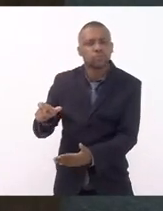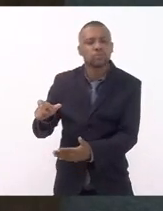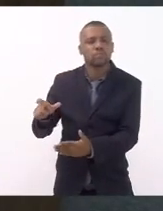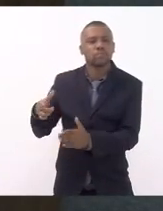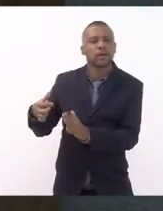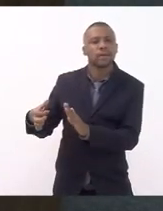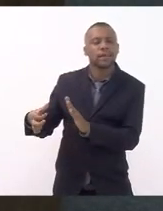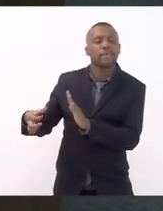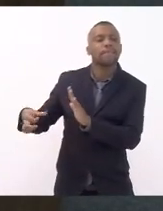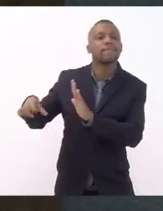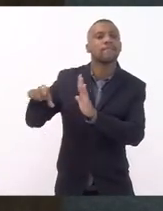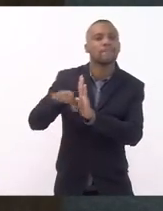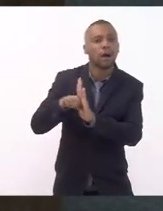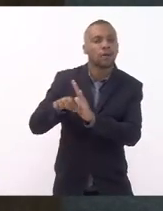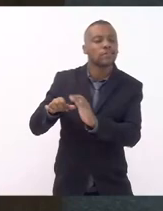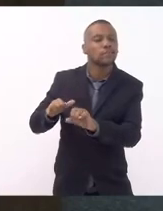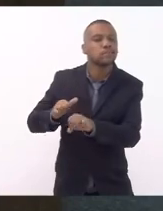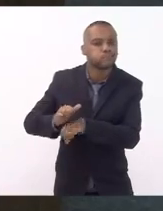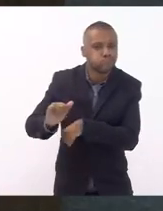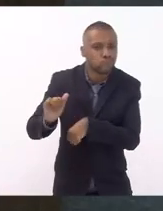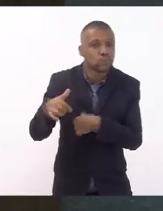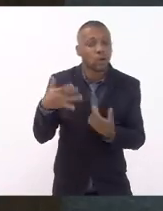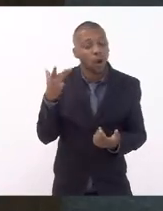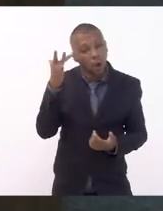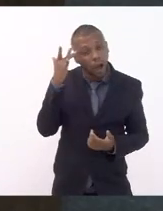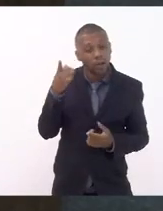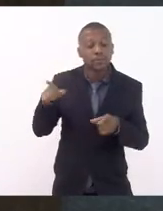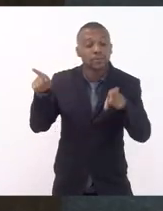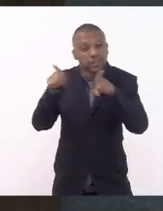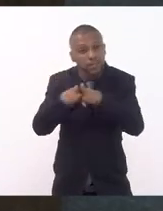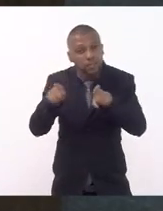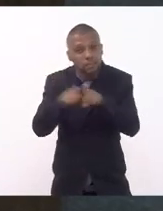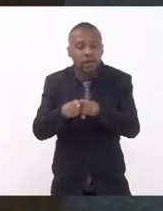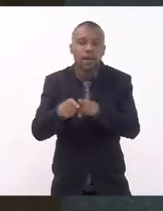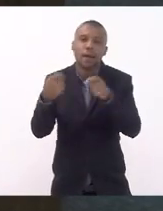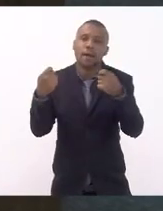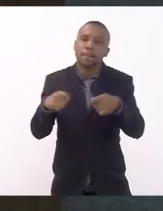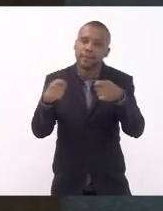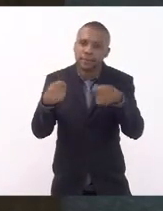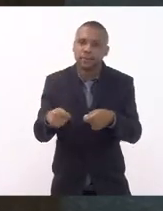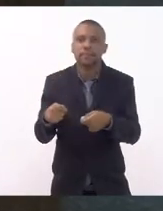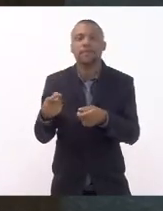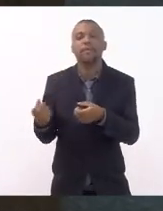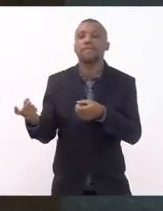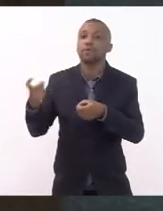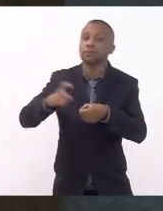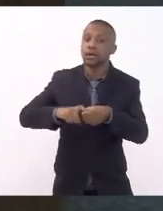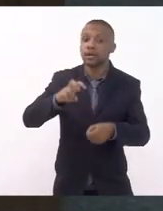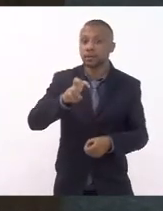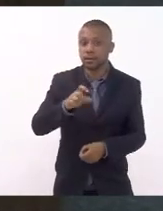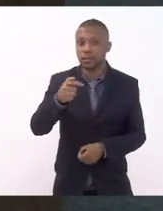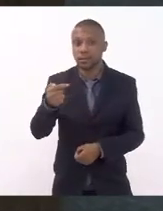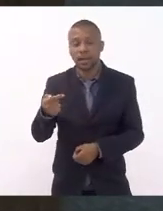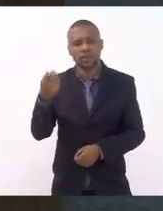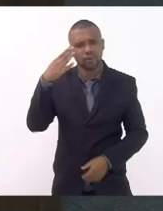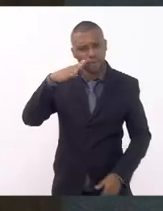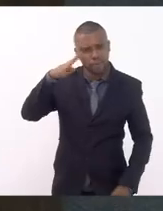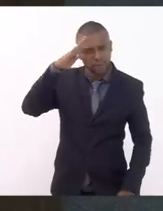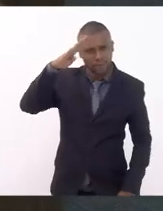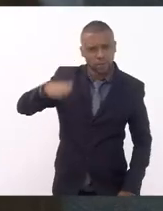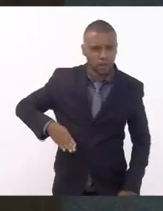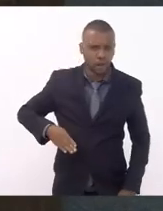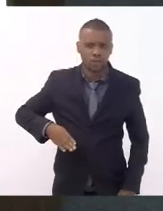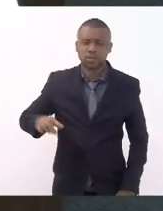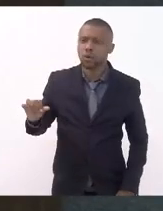fraude, eu acho que teria que também retornar esses 57 militares que estão sofrendo